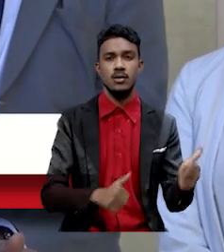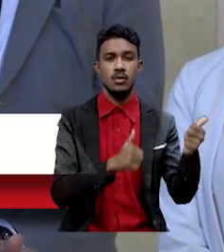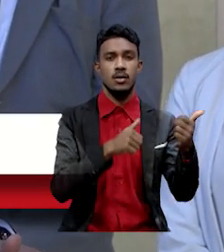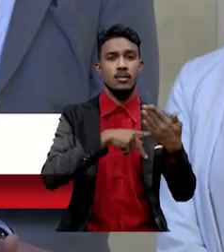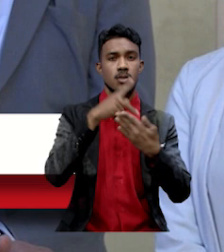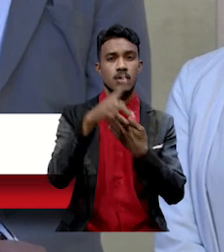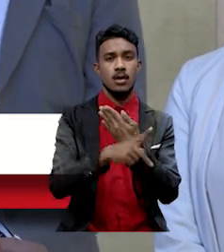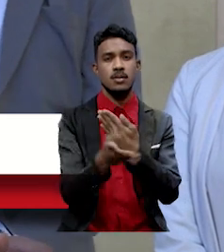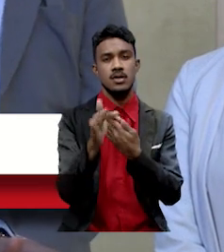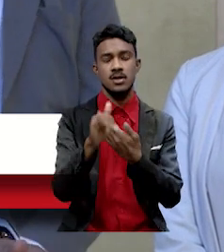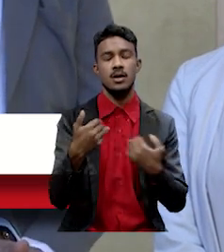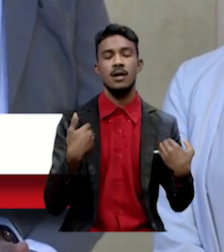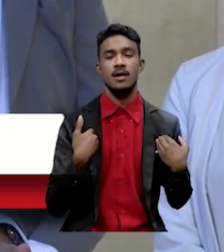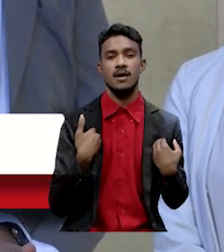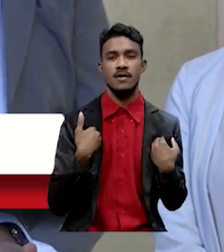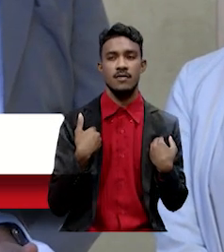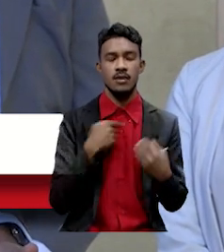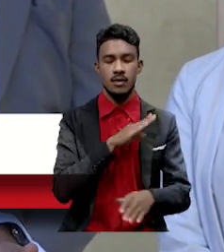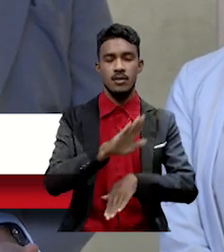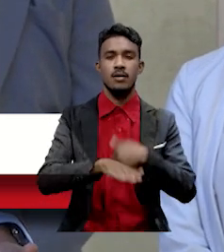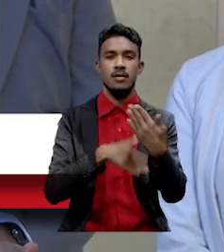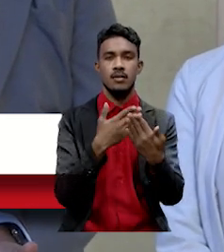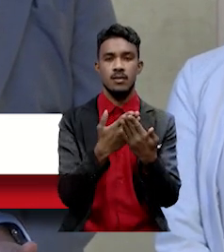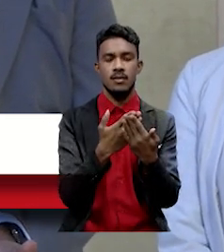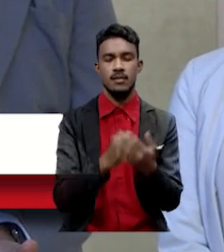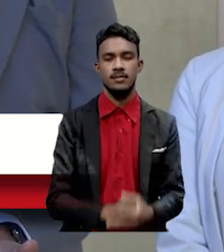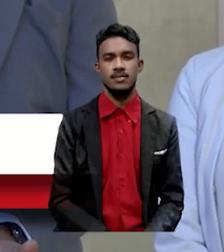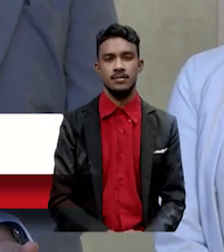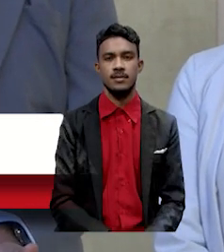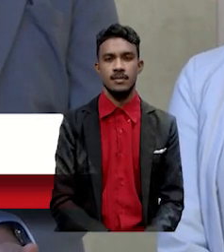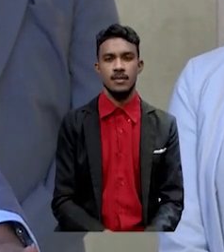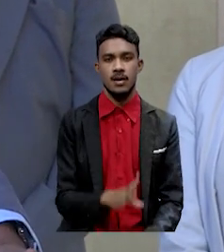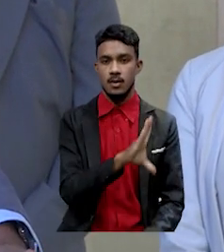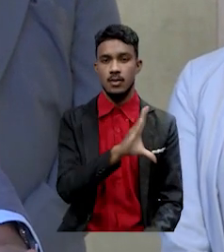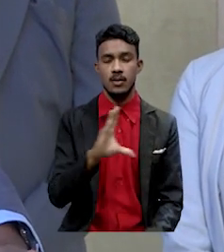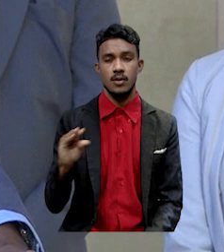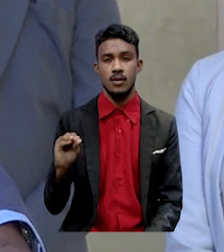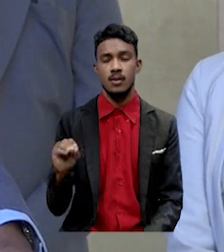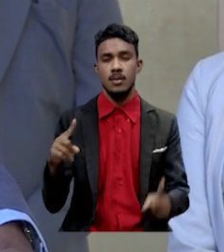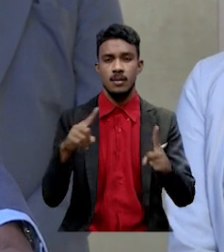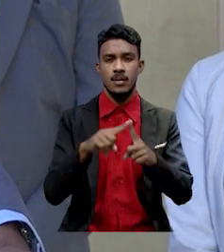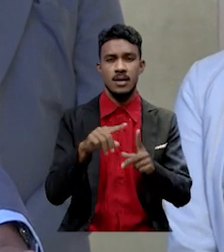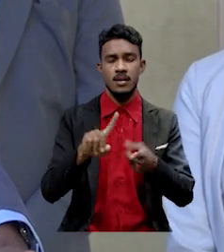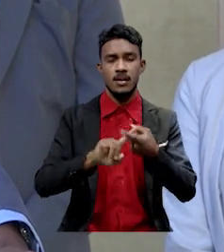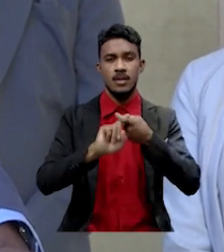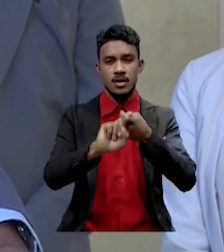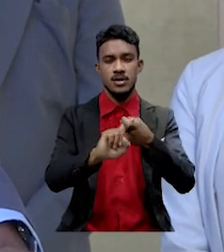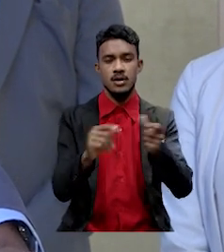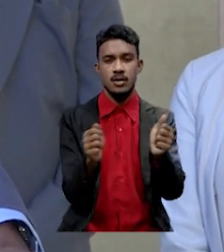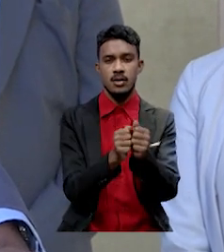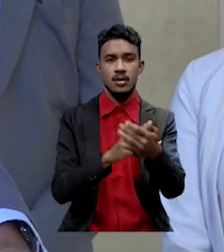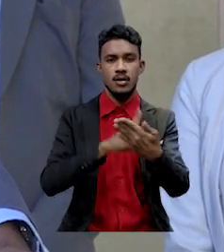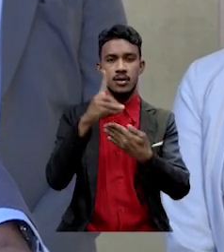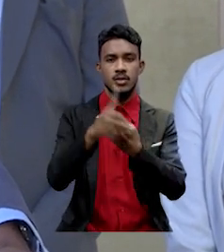Sira e a setor social no setor nebema ka relaciona ho